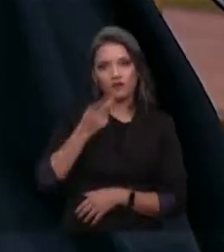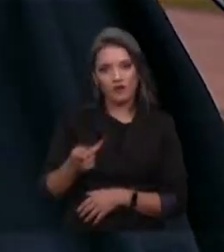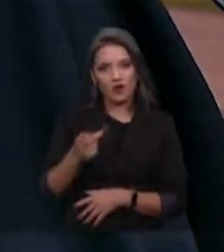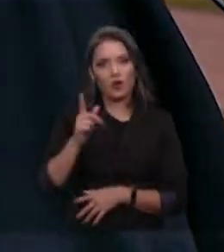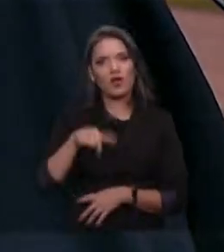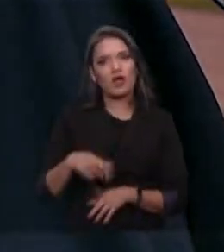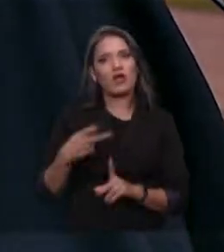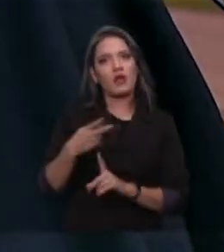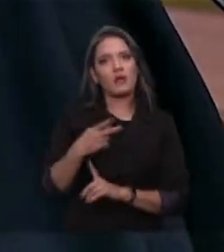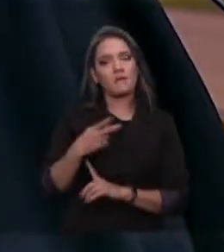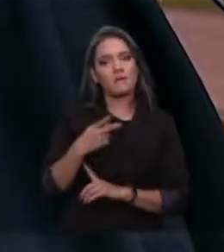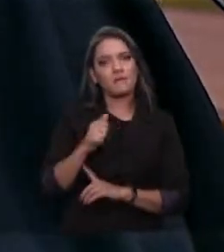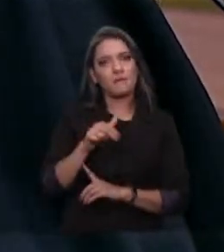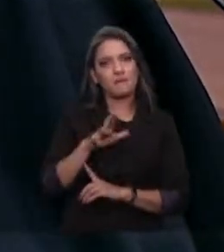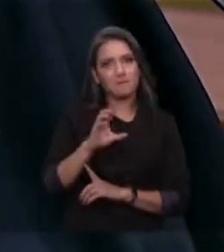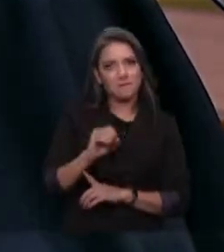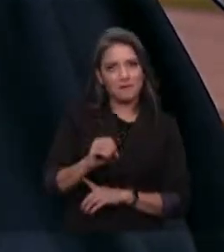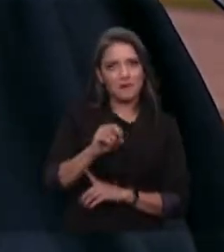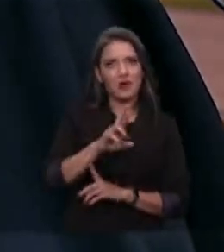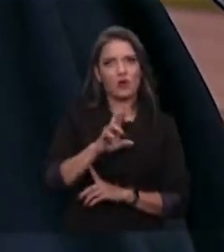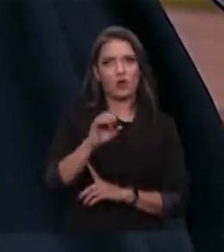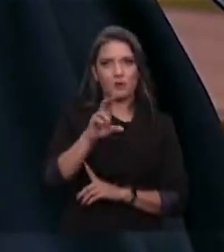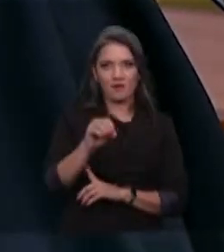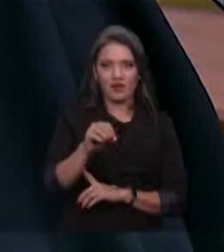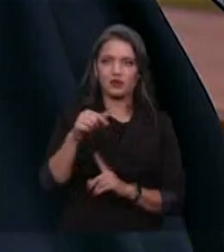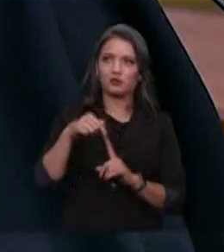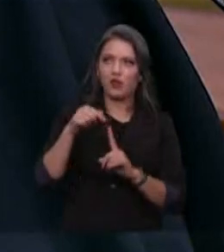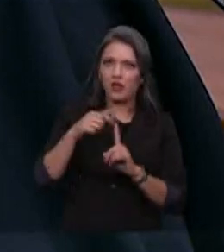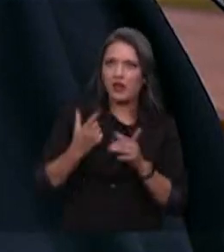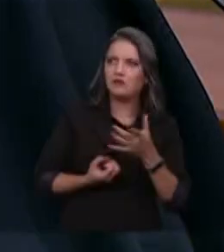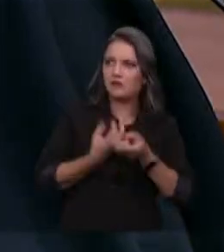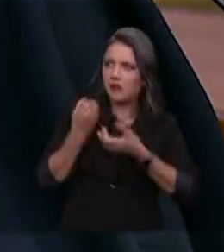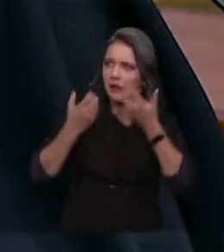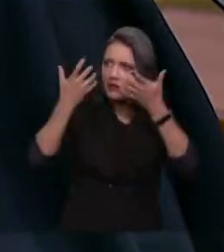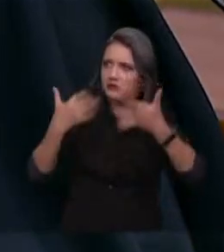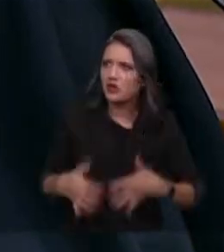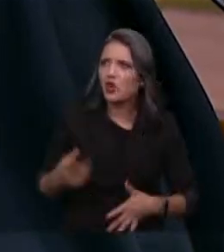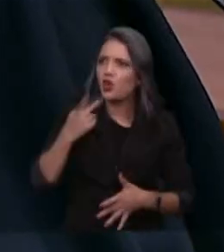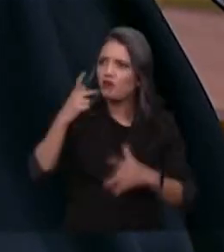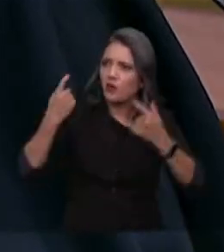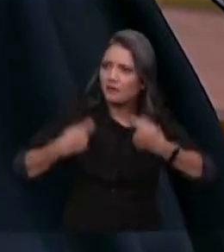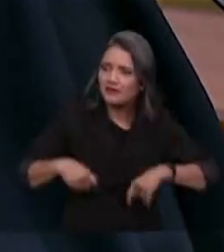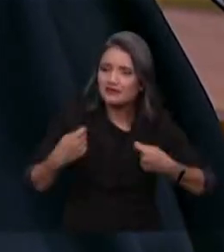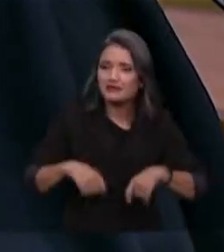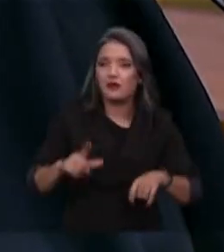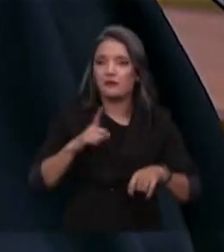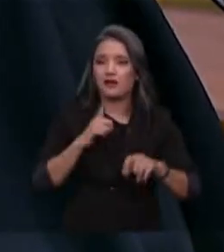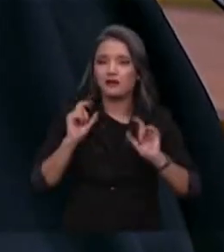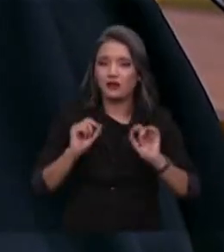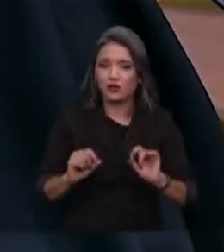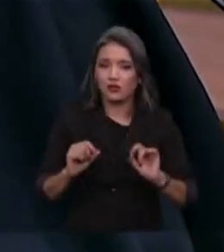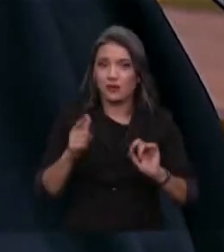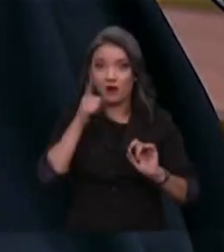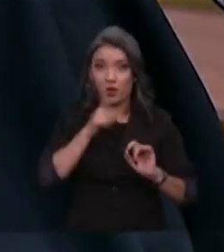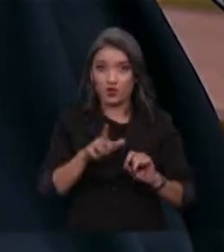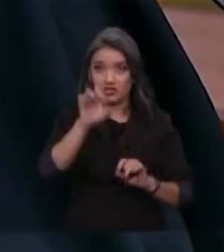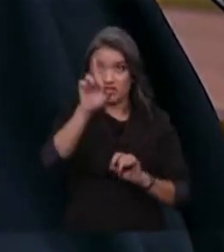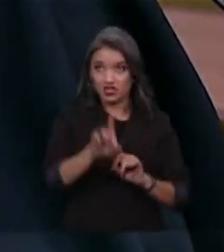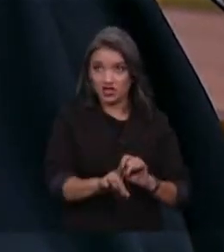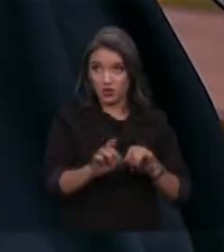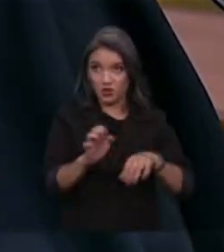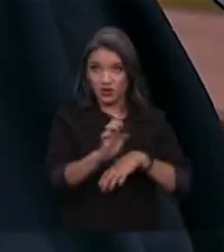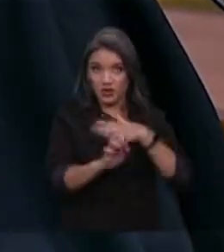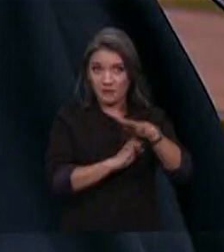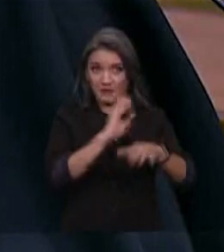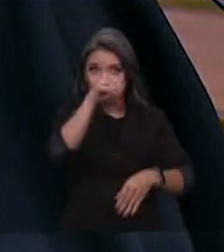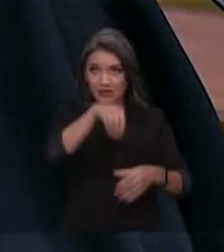Paulo Roberto Costa, ex-dirigente da Petrobras, no sentido de que era necessário, para ascender ao nível de diretoria, um apadrinhamento